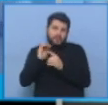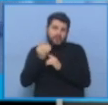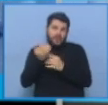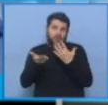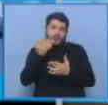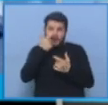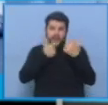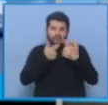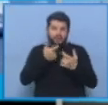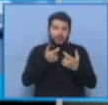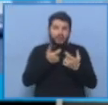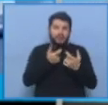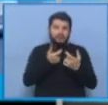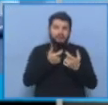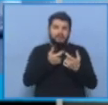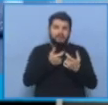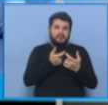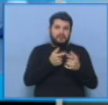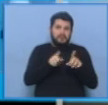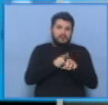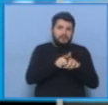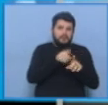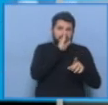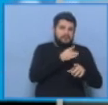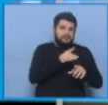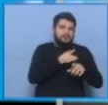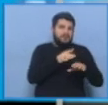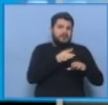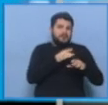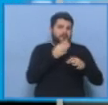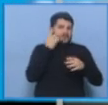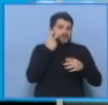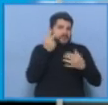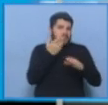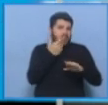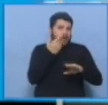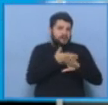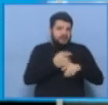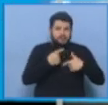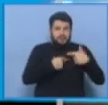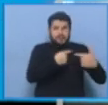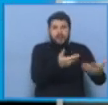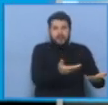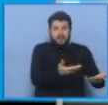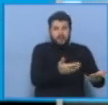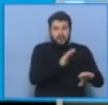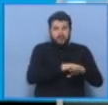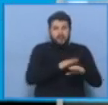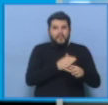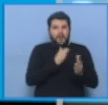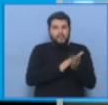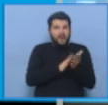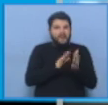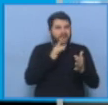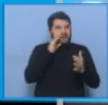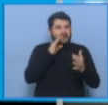que são heterossexuais, são homossexuais, portanto, que tenham uma sexualidade ativa. Portanto, não há propriamente